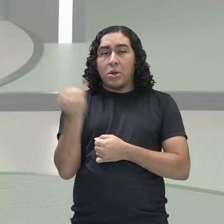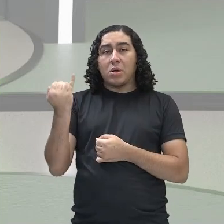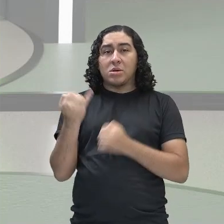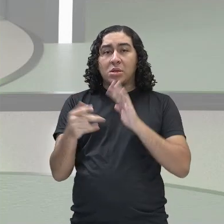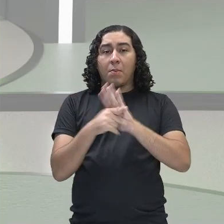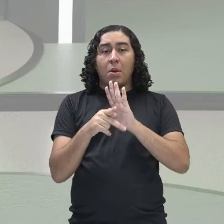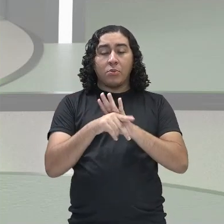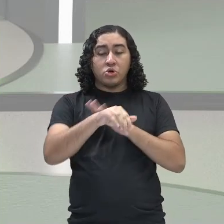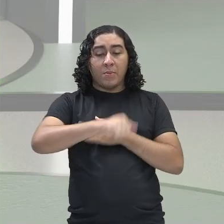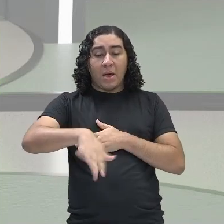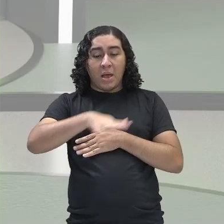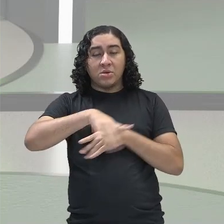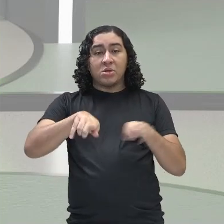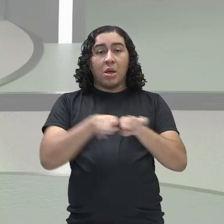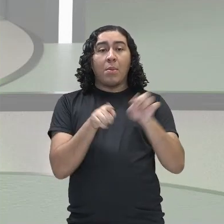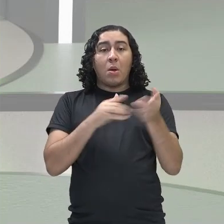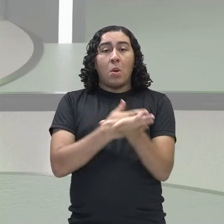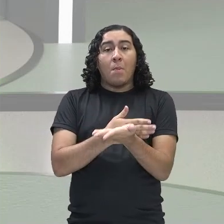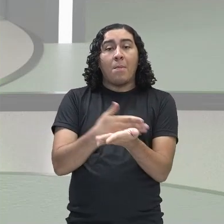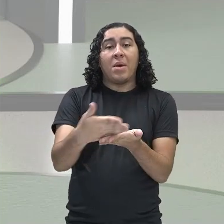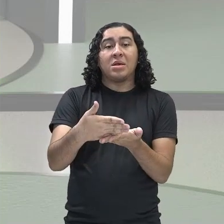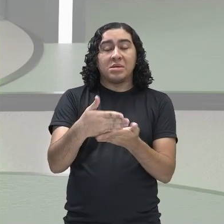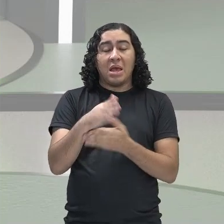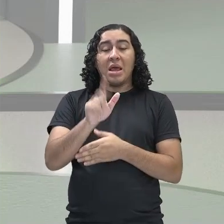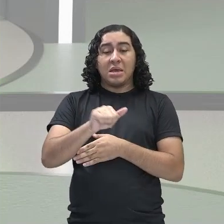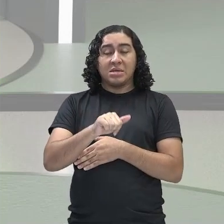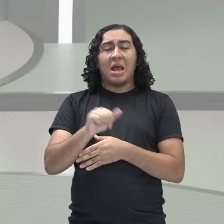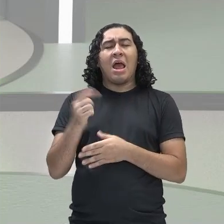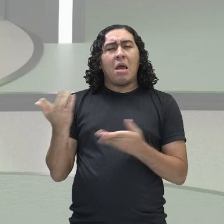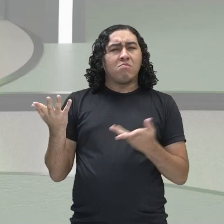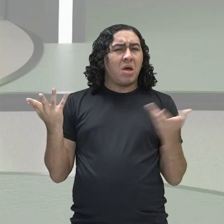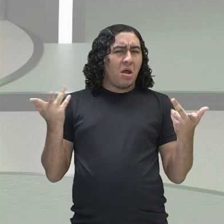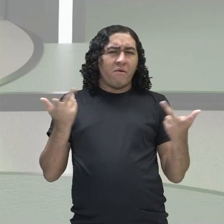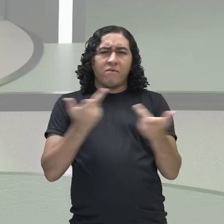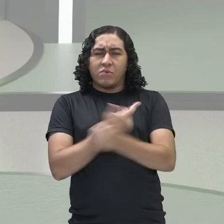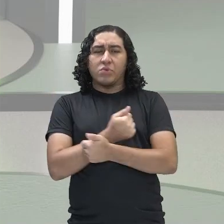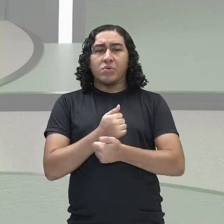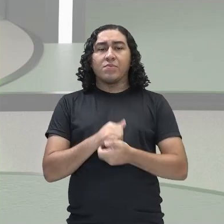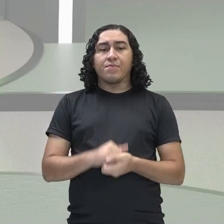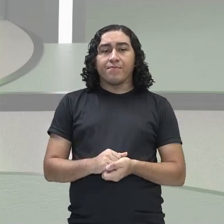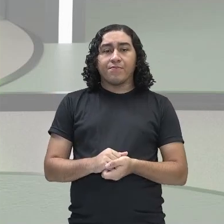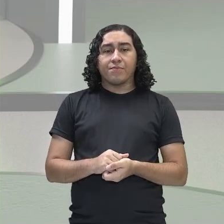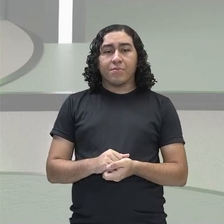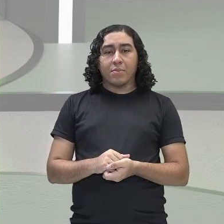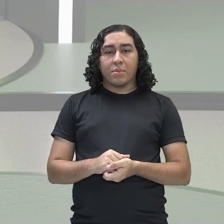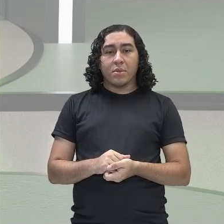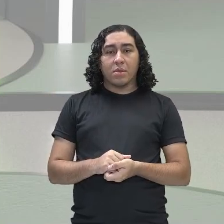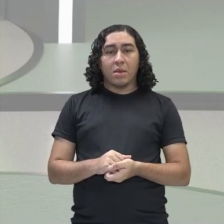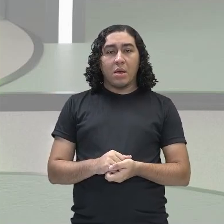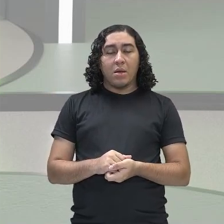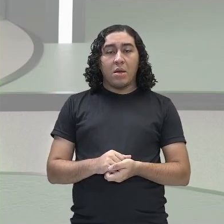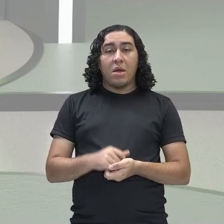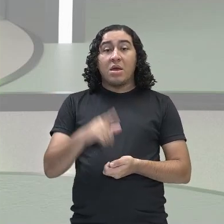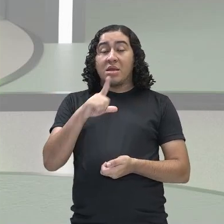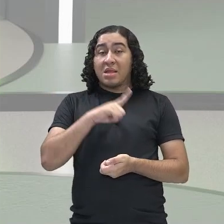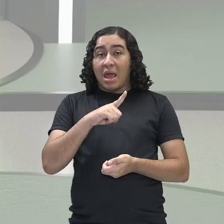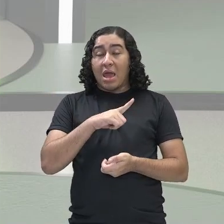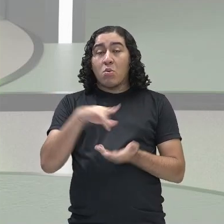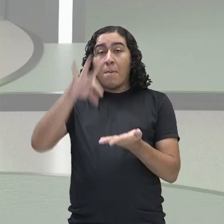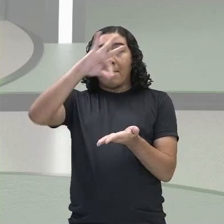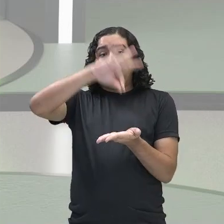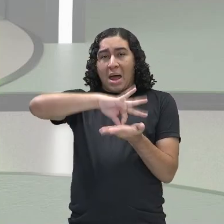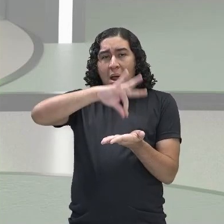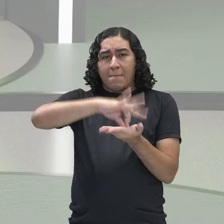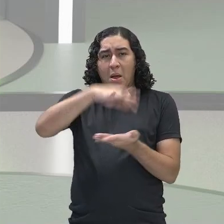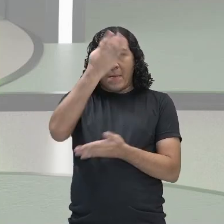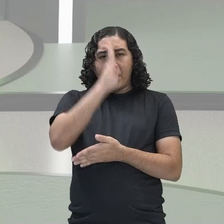gente inicia falando desse bioma que é bem rico, né? E aqui a gente tem como se fosse um zoom daquele mapa do Brasil